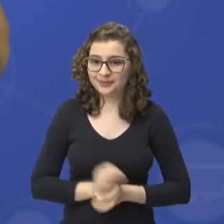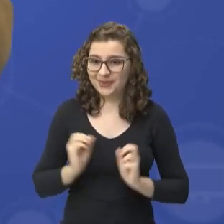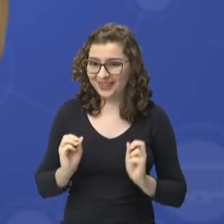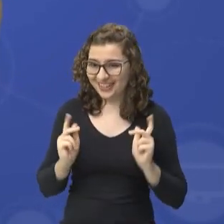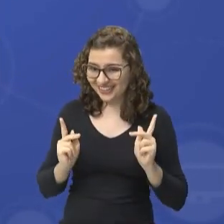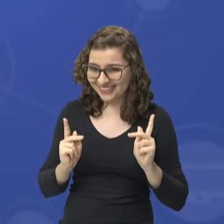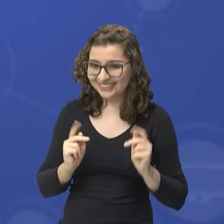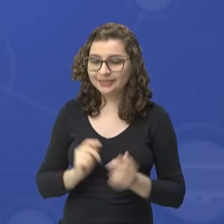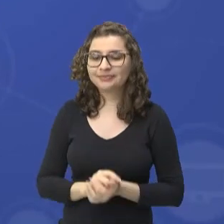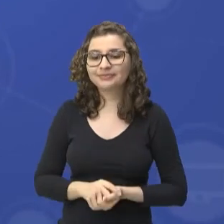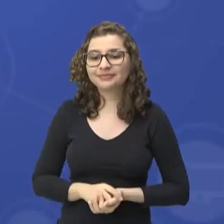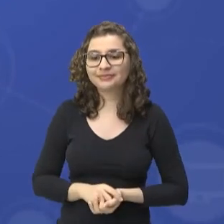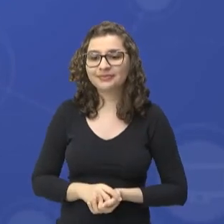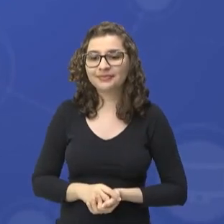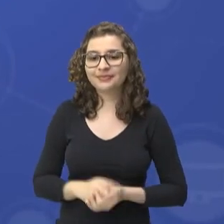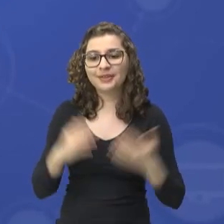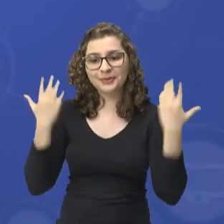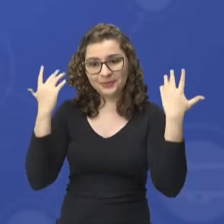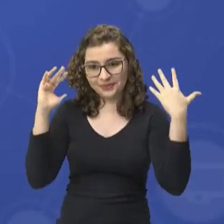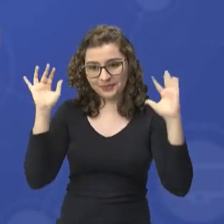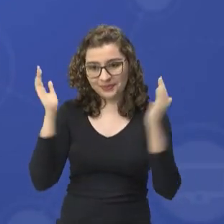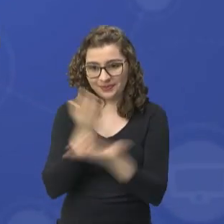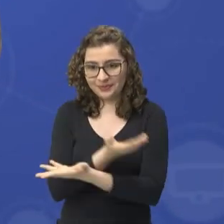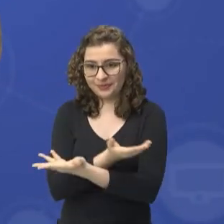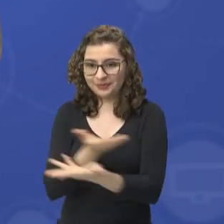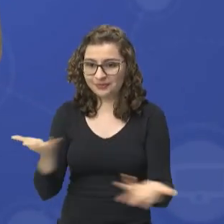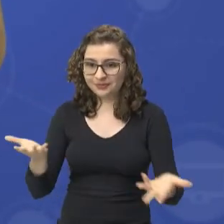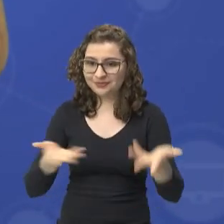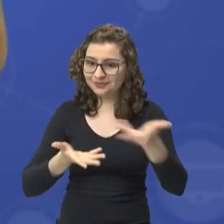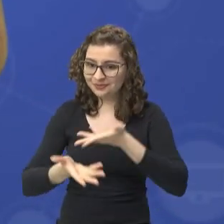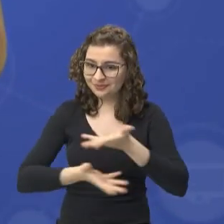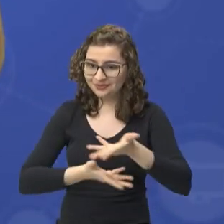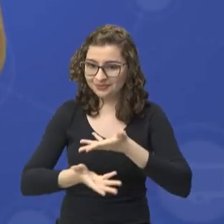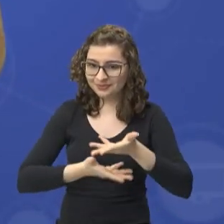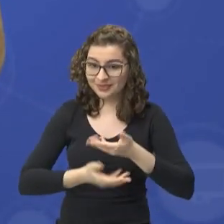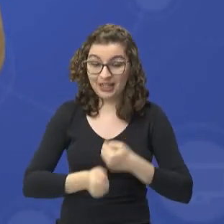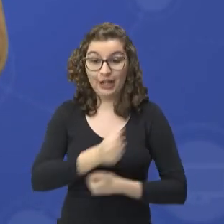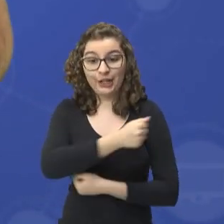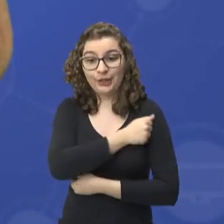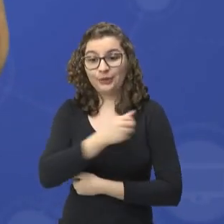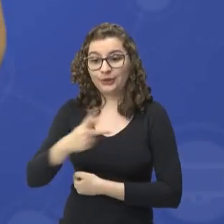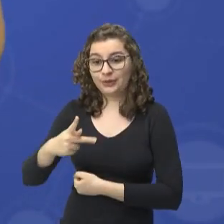Então, gente, muito bem, parabéns pela participação de todos vocês, aí da Poliana